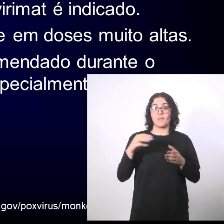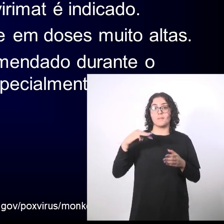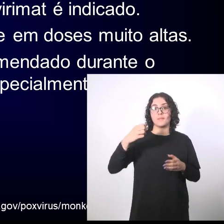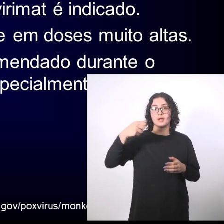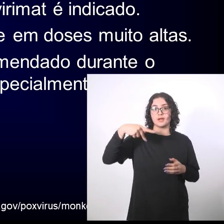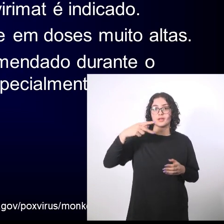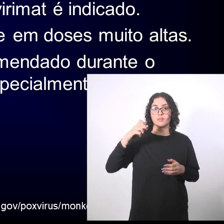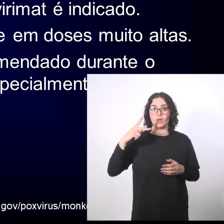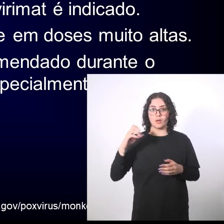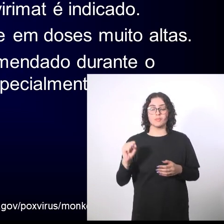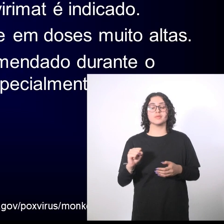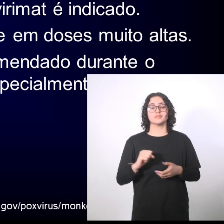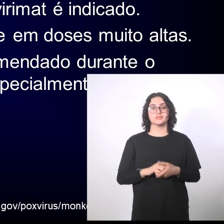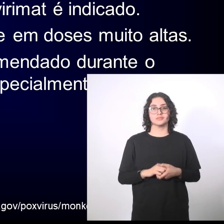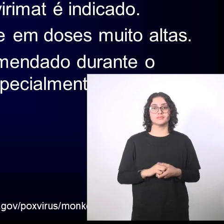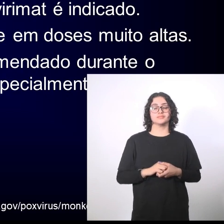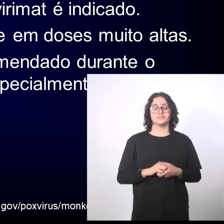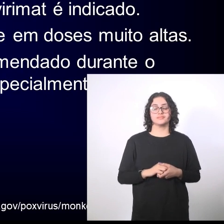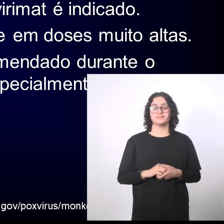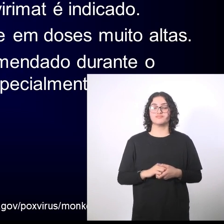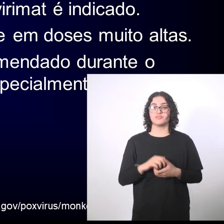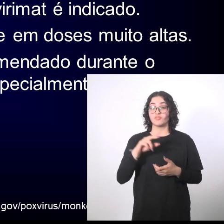especificamente, e também a varíola.